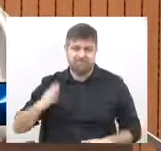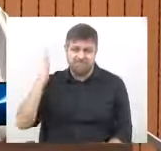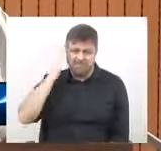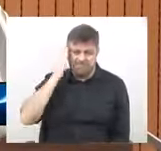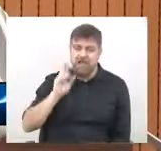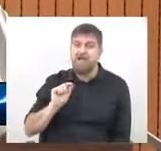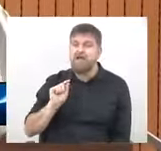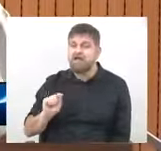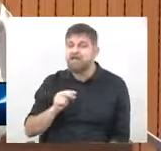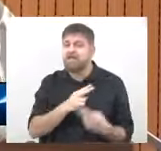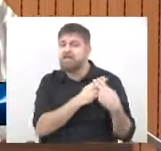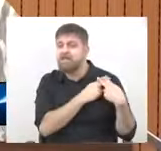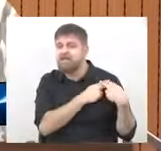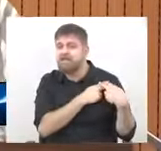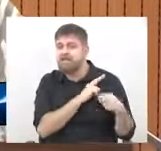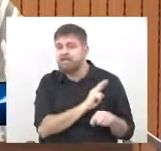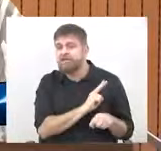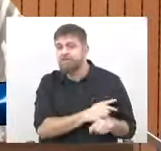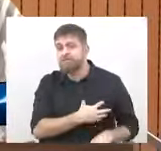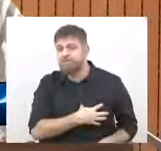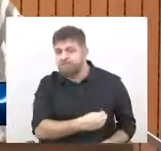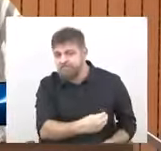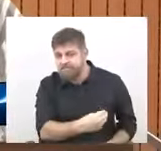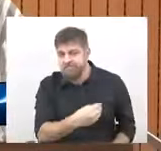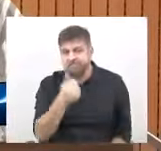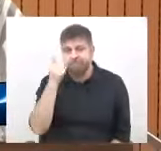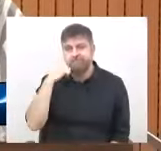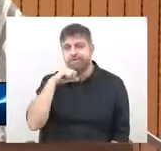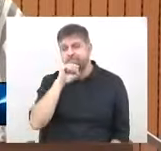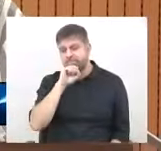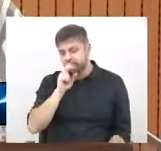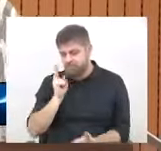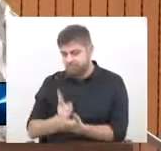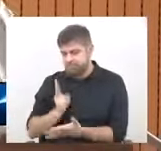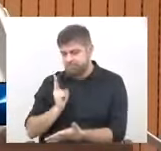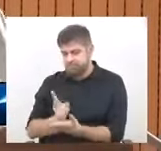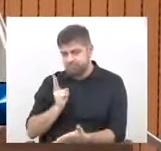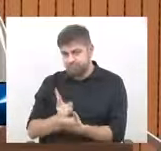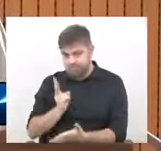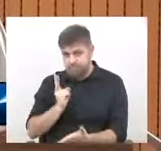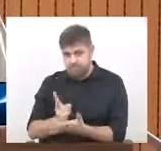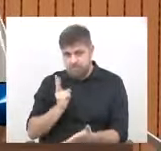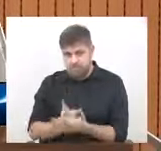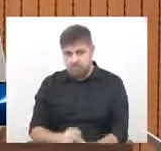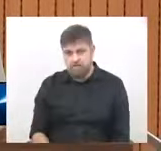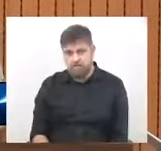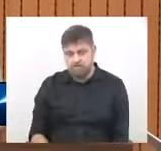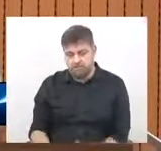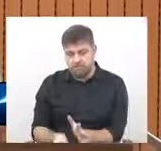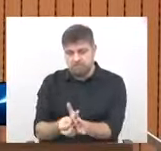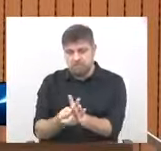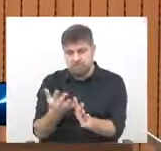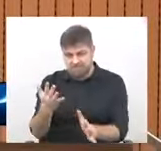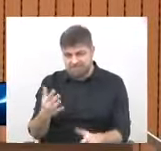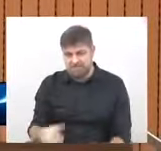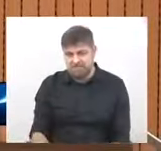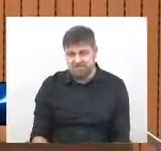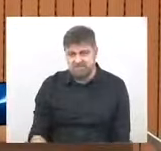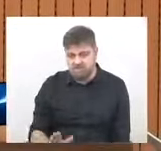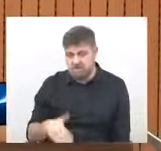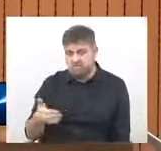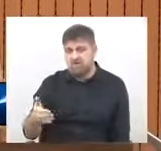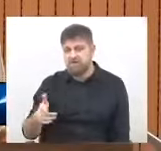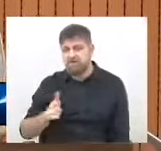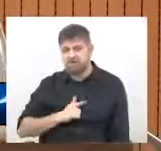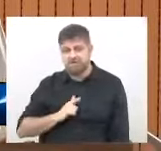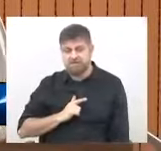muito bem que, historicamente, as mulheres foram responsabilizadas pelo cuidado das crianças e, muitas vezes, quando chega na